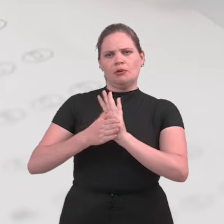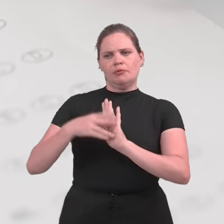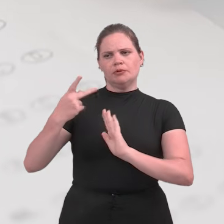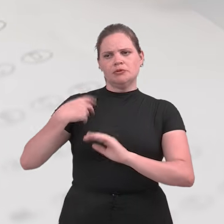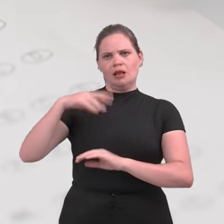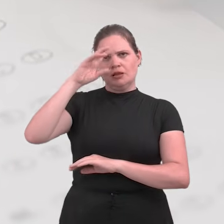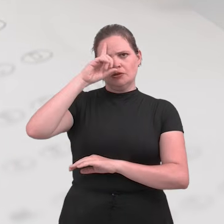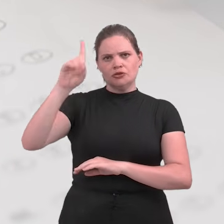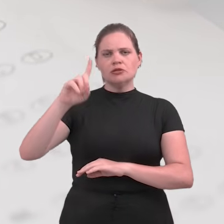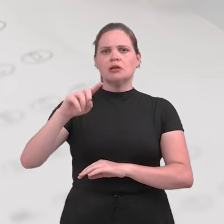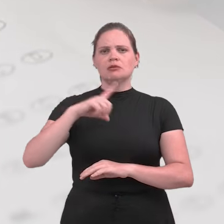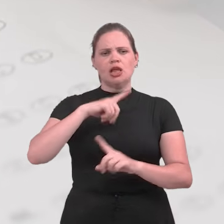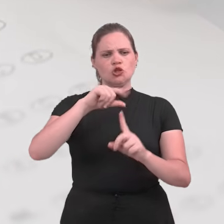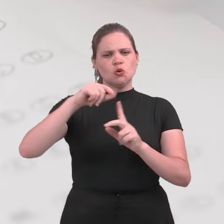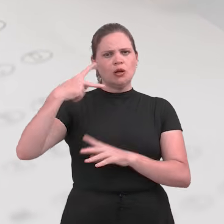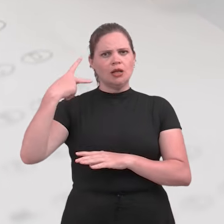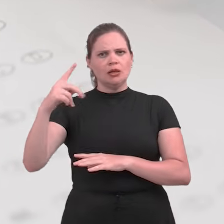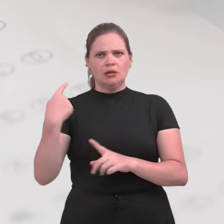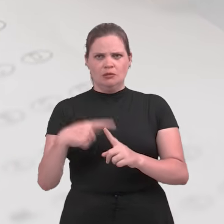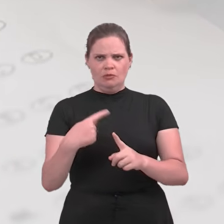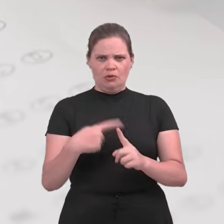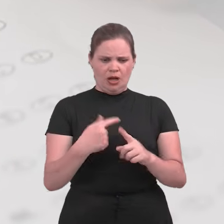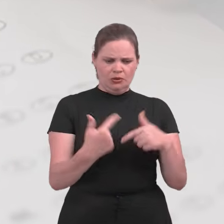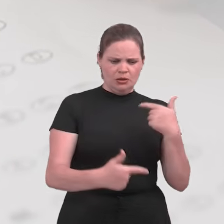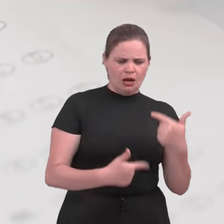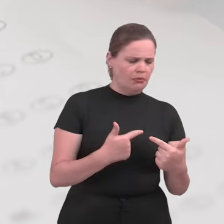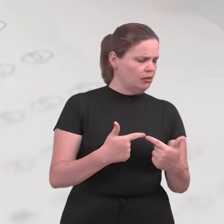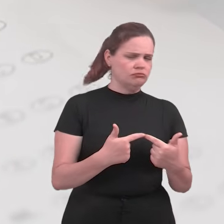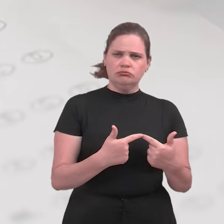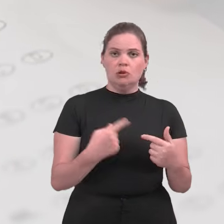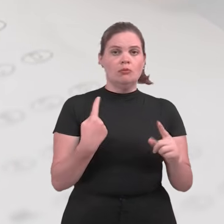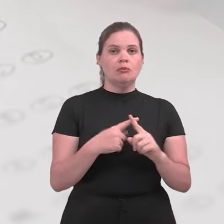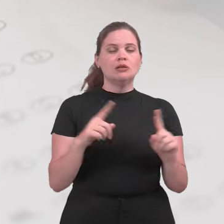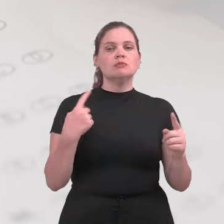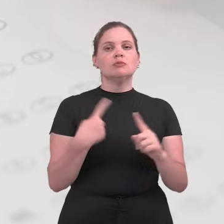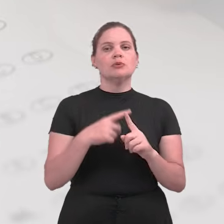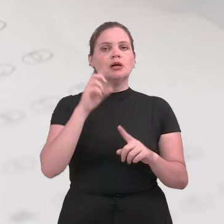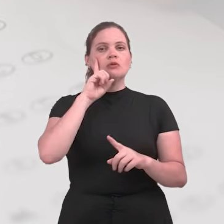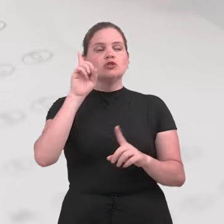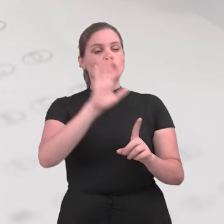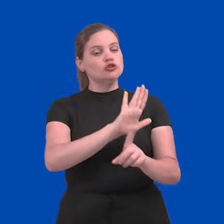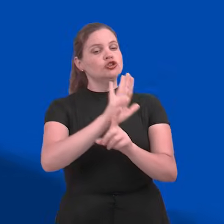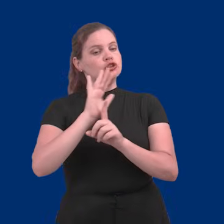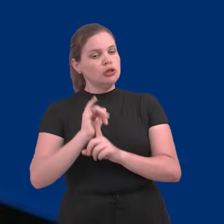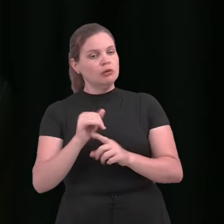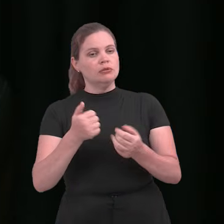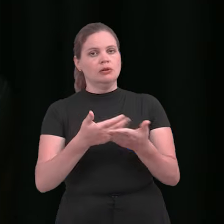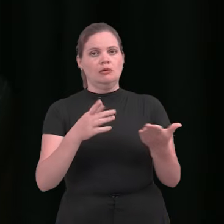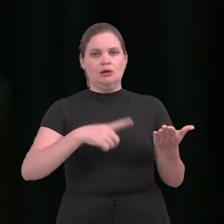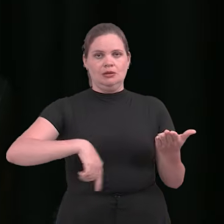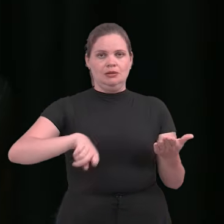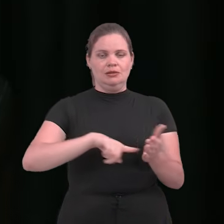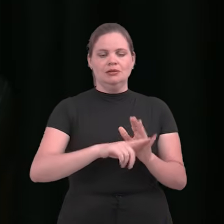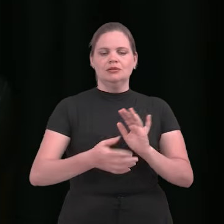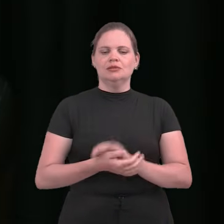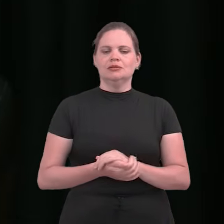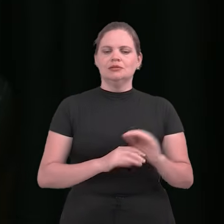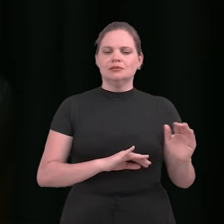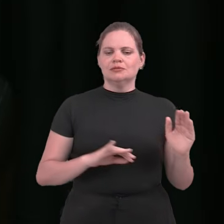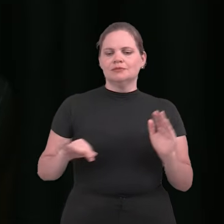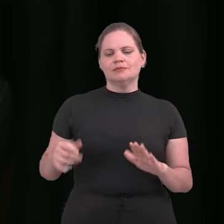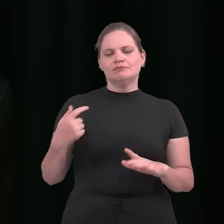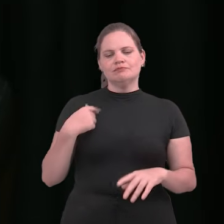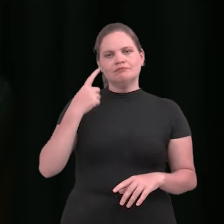firme, Olha só. não por causa das obras, mas por aquele que chama. Amém, glória E eu a Deus, entendi que- maravilha, né?